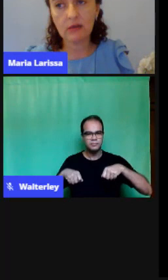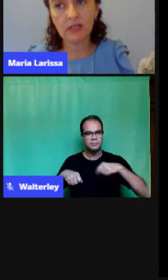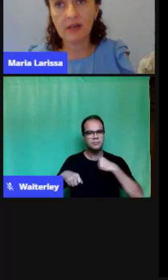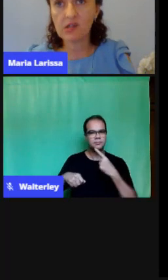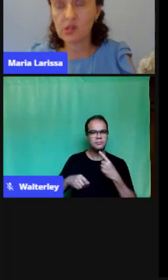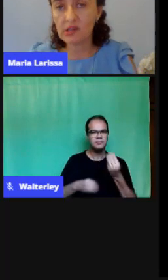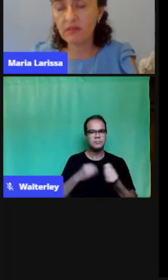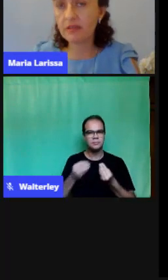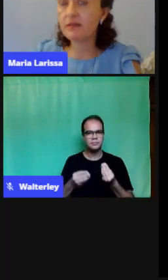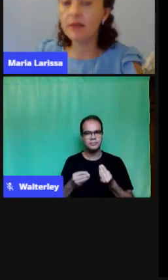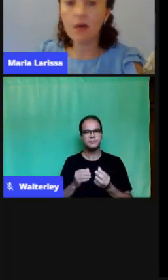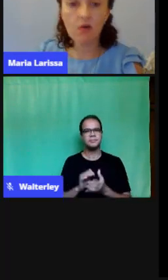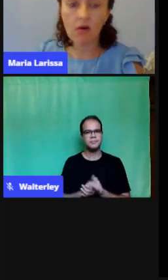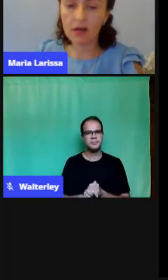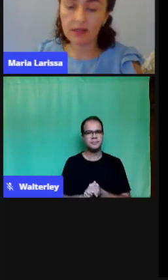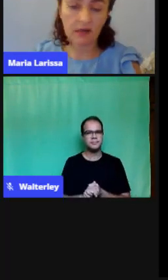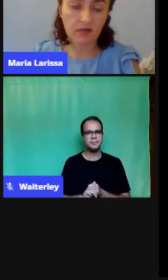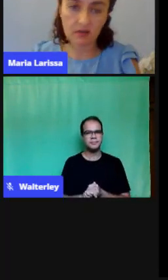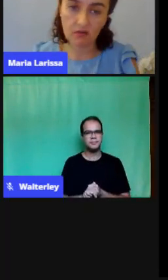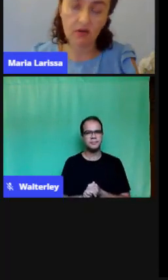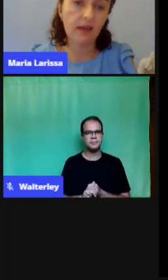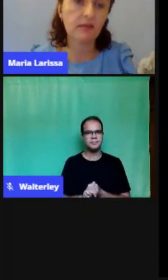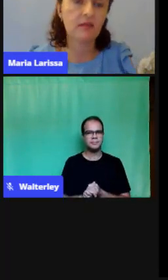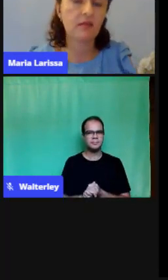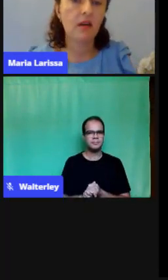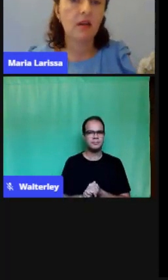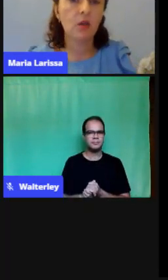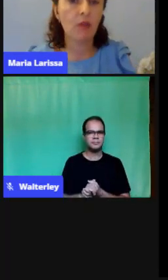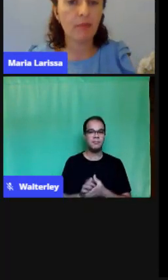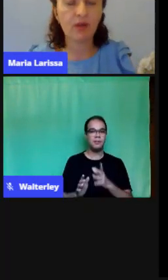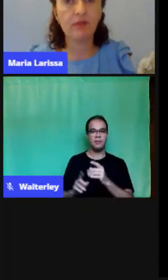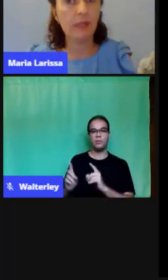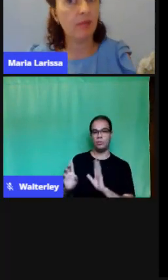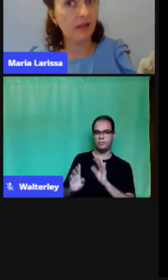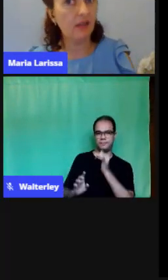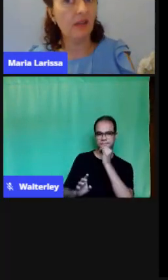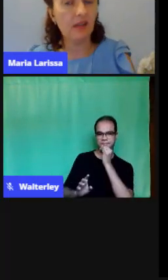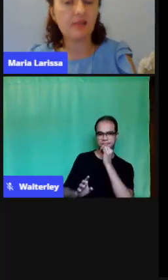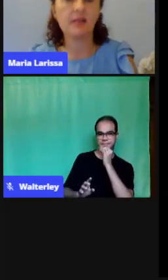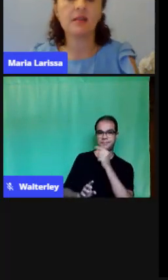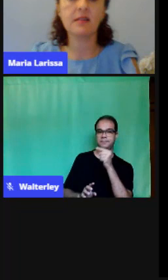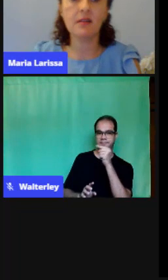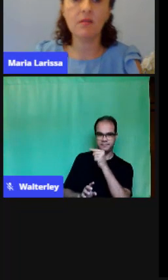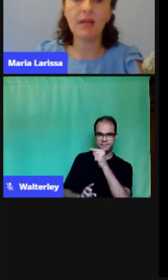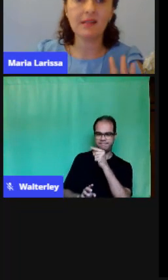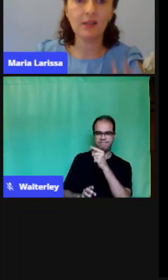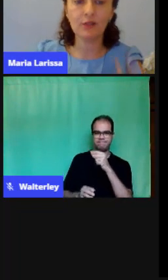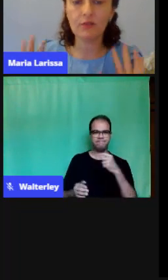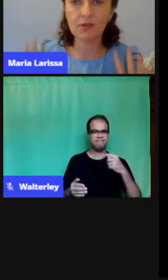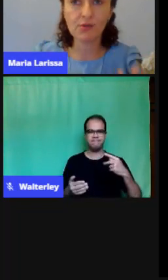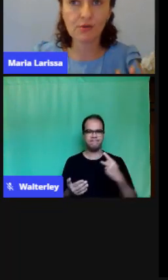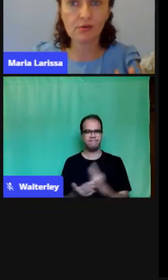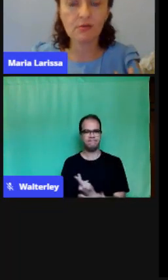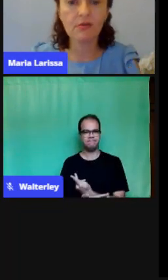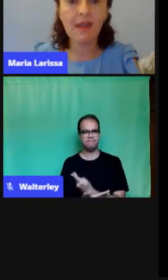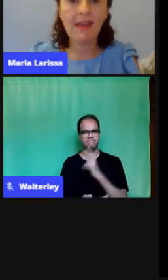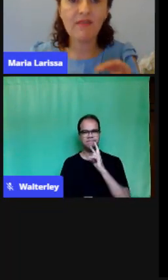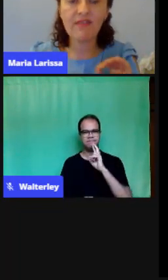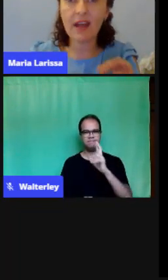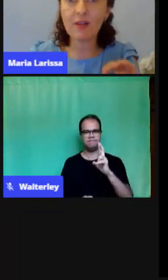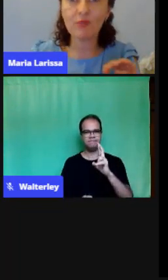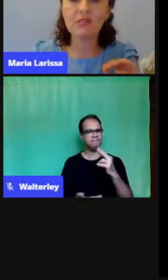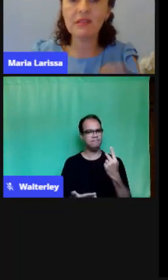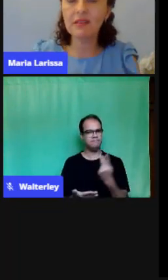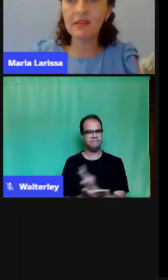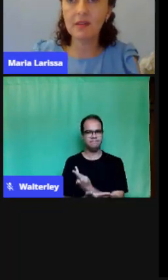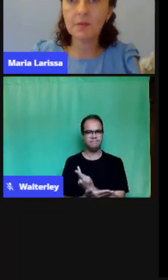uma das alternativas que não estão corretas. Numa prova ele perderia essa questão, mas aqui no nosso jogo